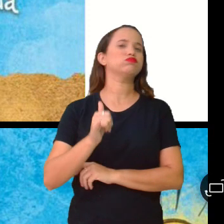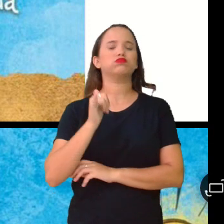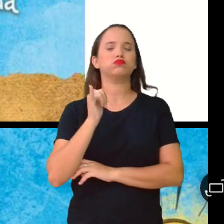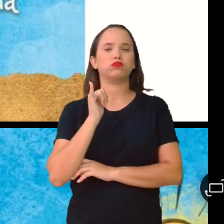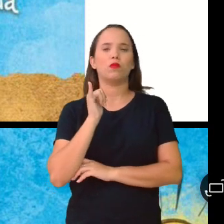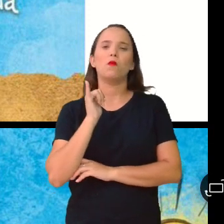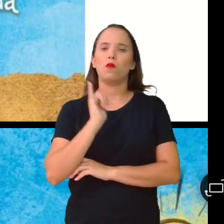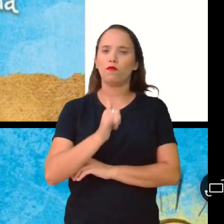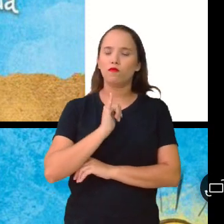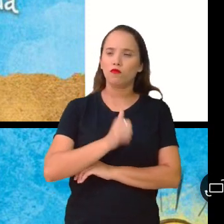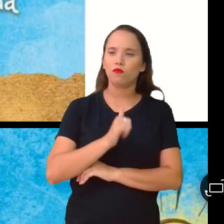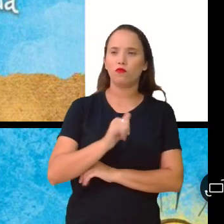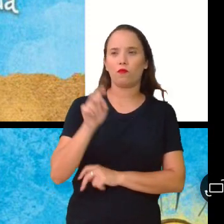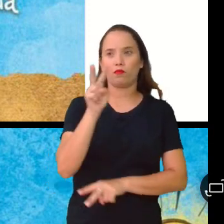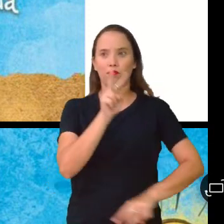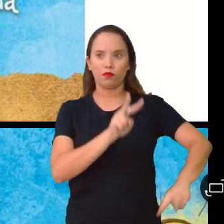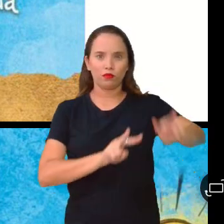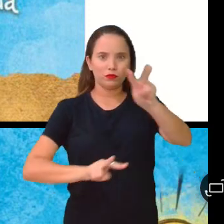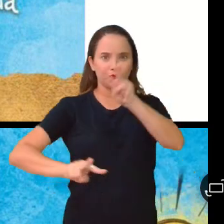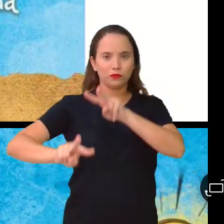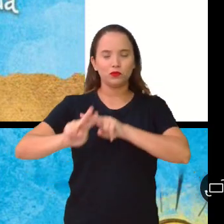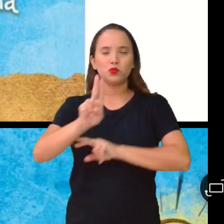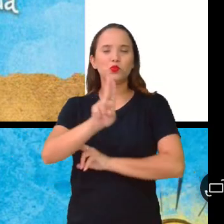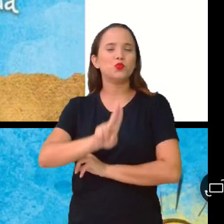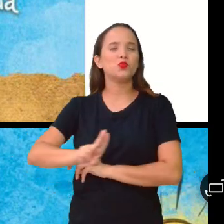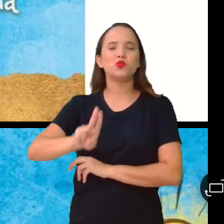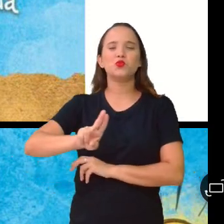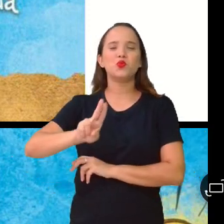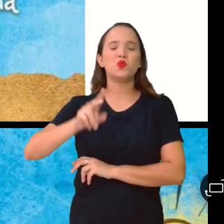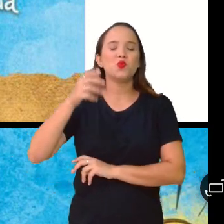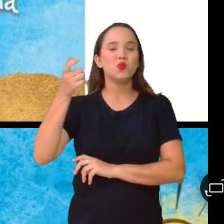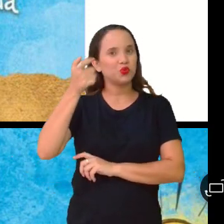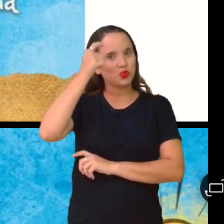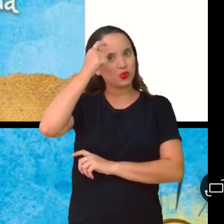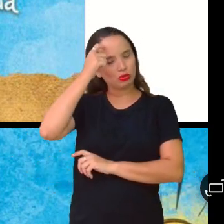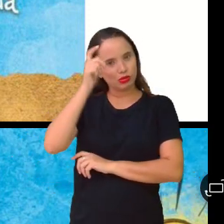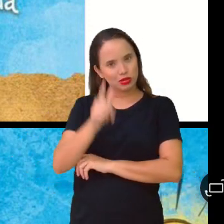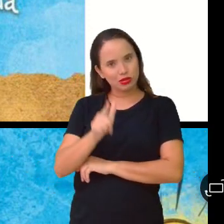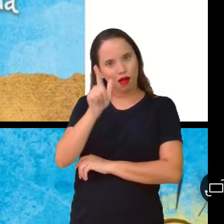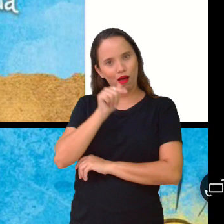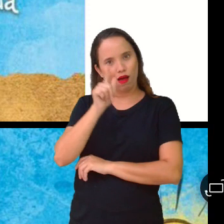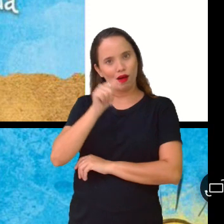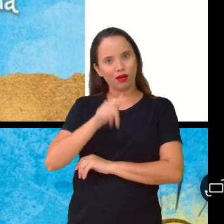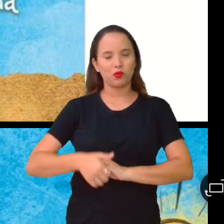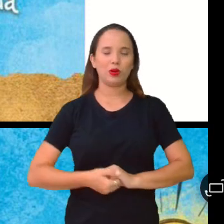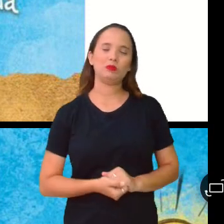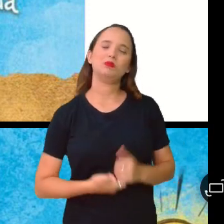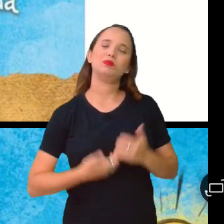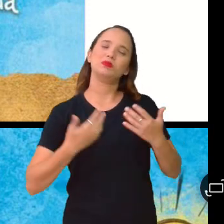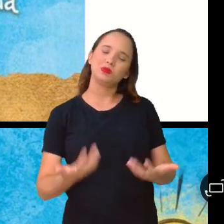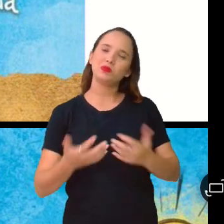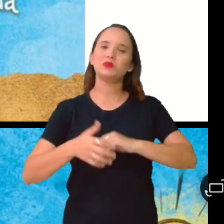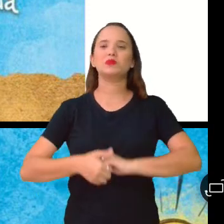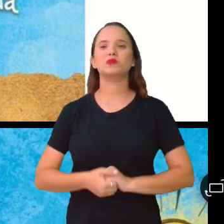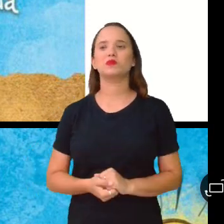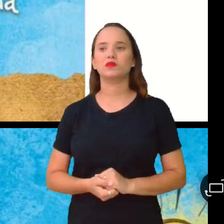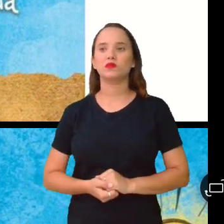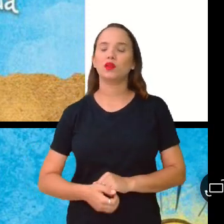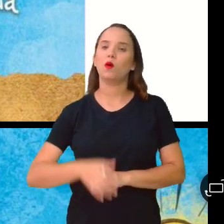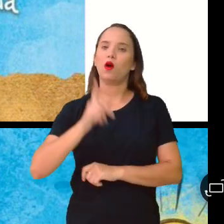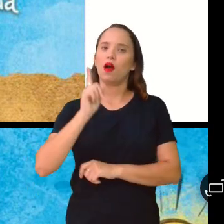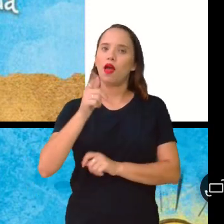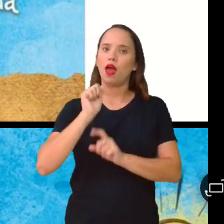o consumo consciente da água. Então, a gente já vai ver aí que é uma fábula. Embora não